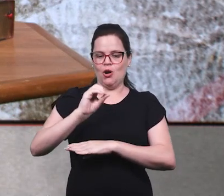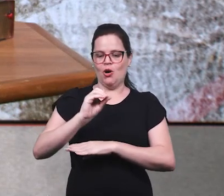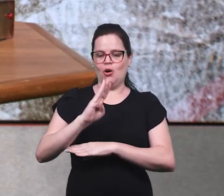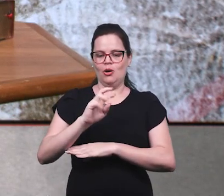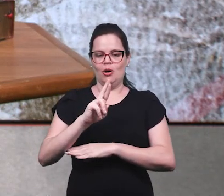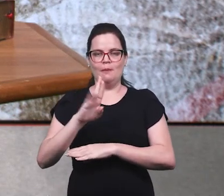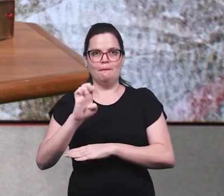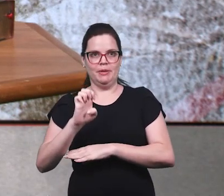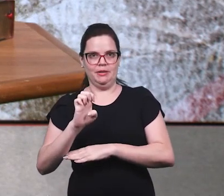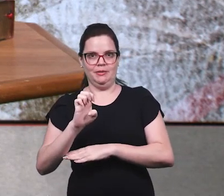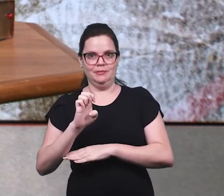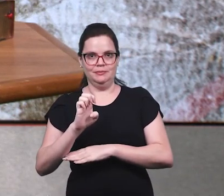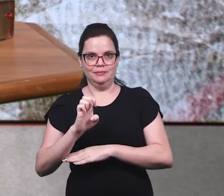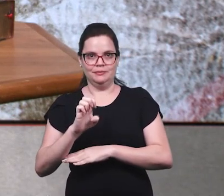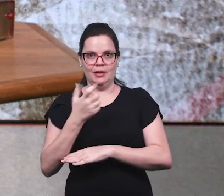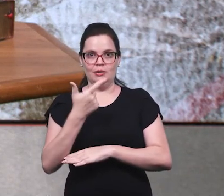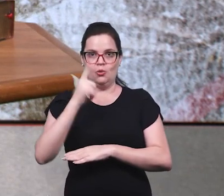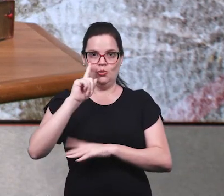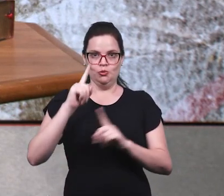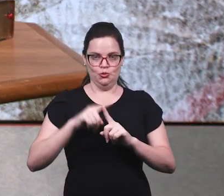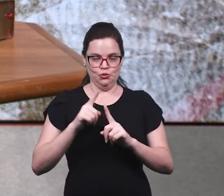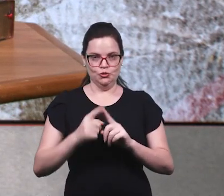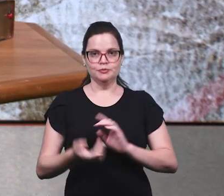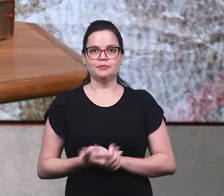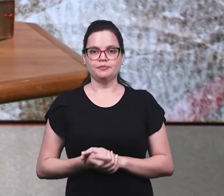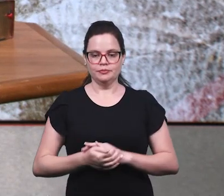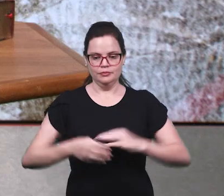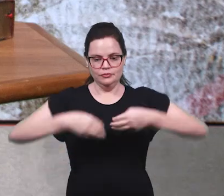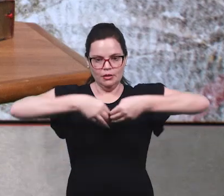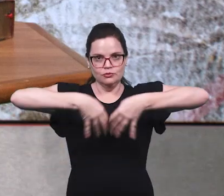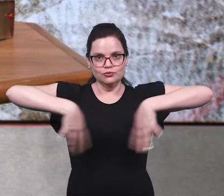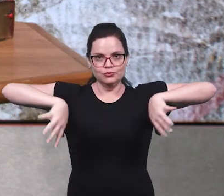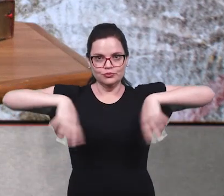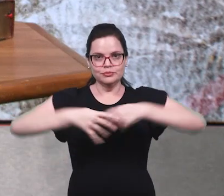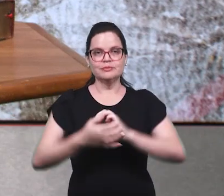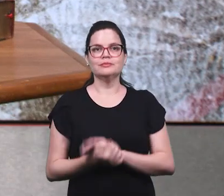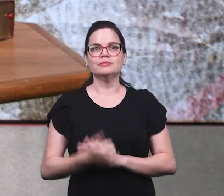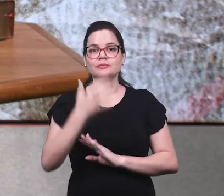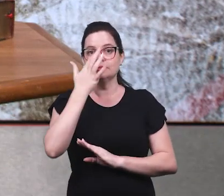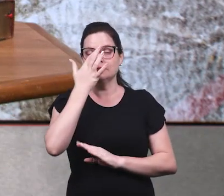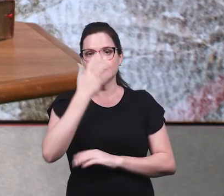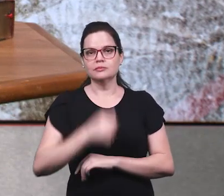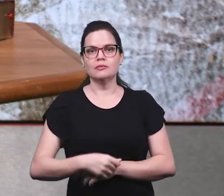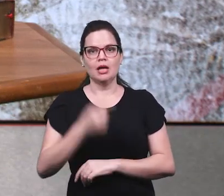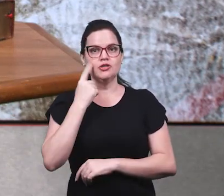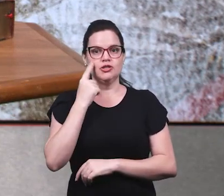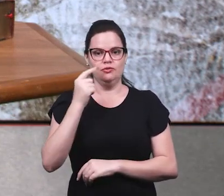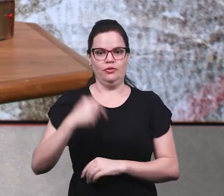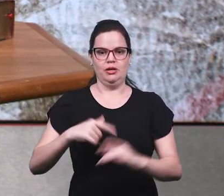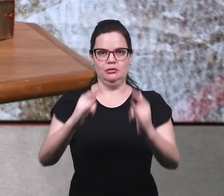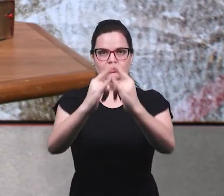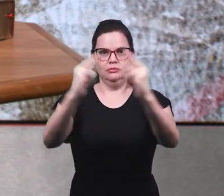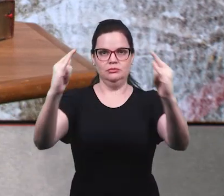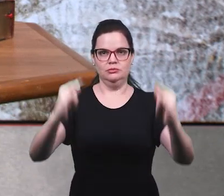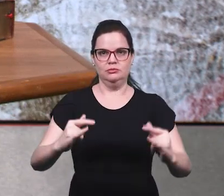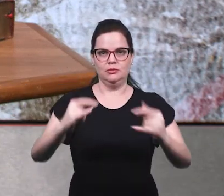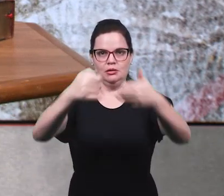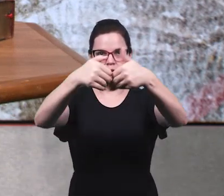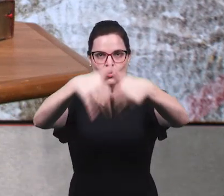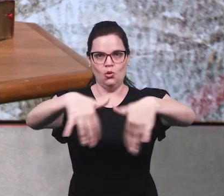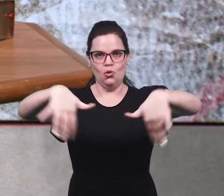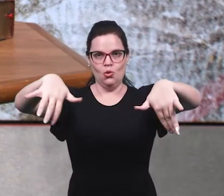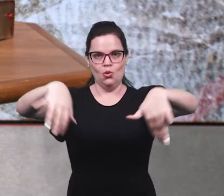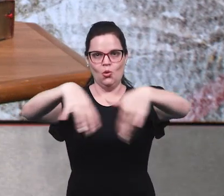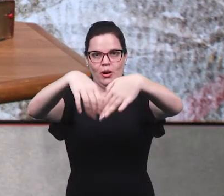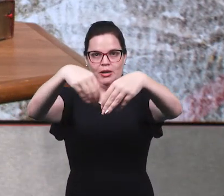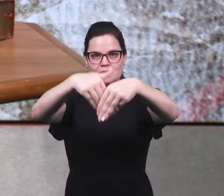aqui estabelecendo todo o modelo. E nós vimos aqui pela primeira vez, né, a separação, o véu que foi